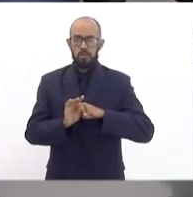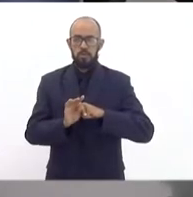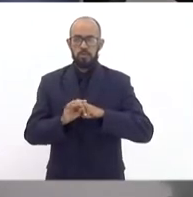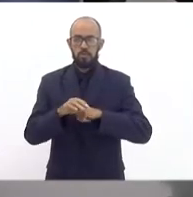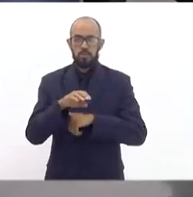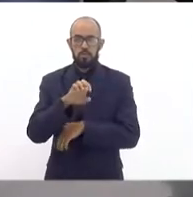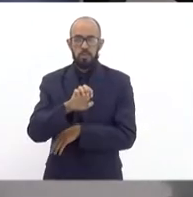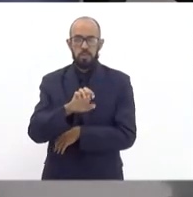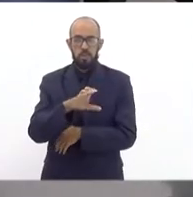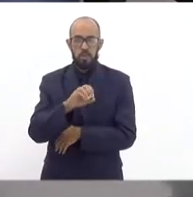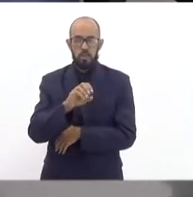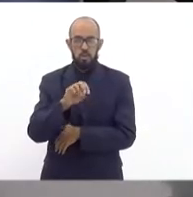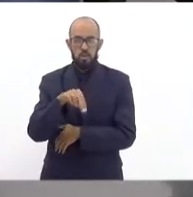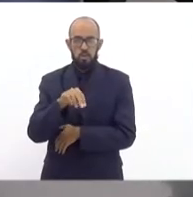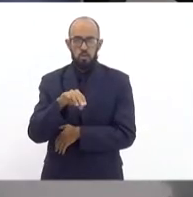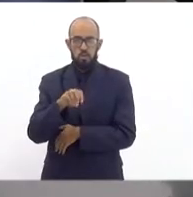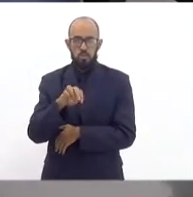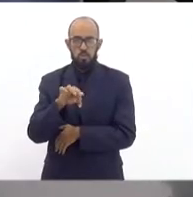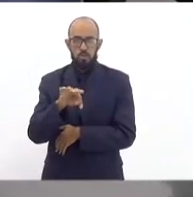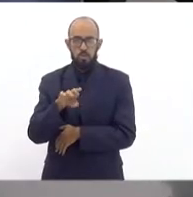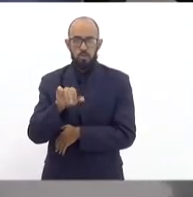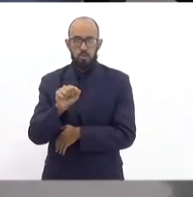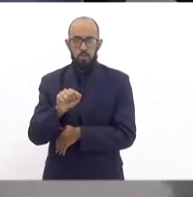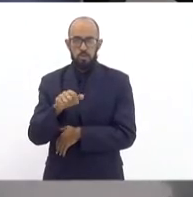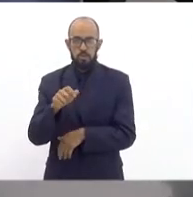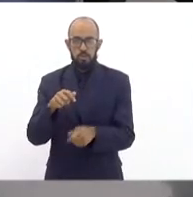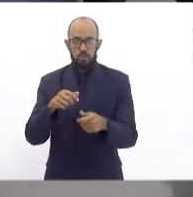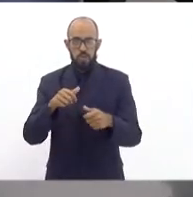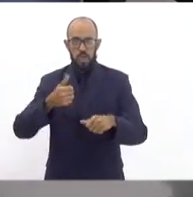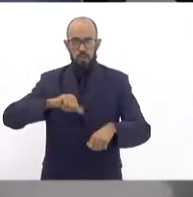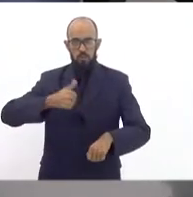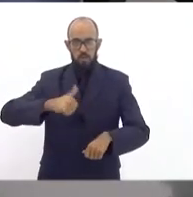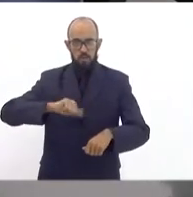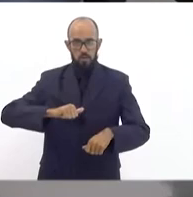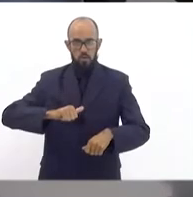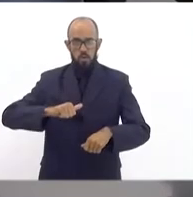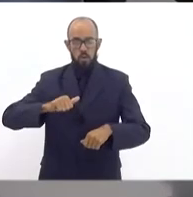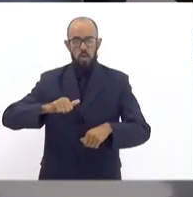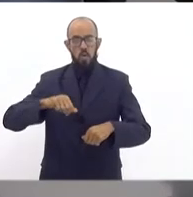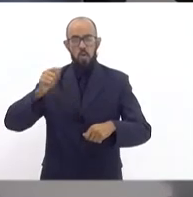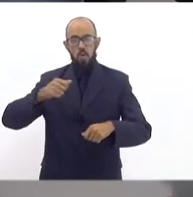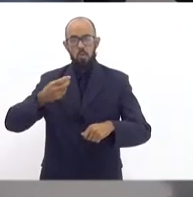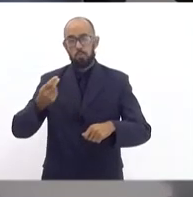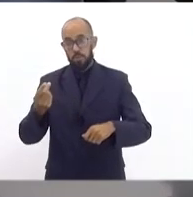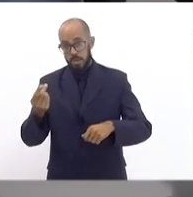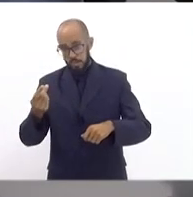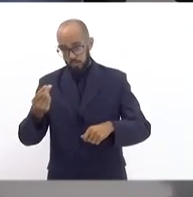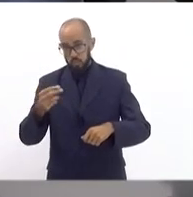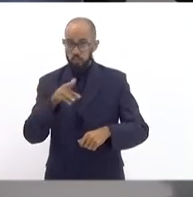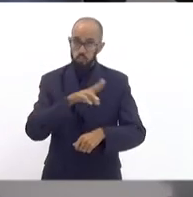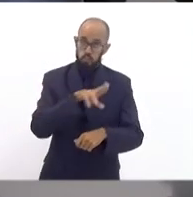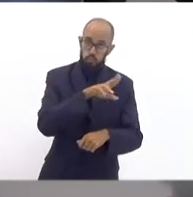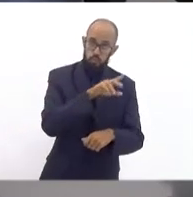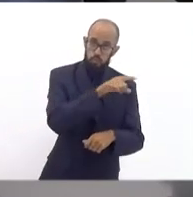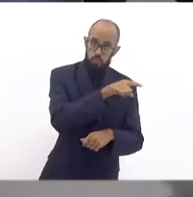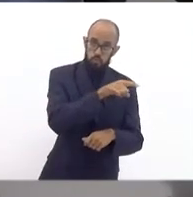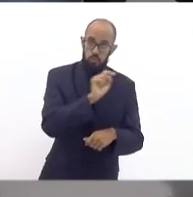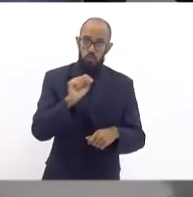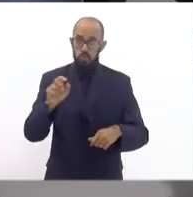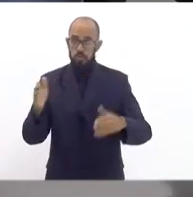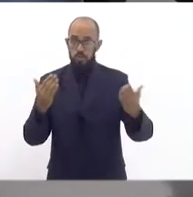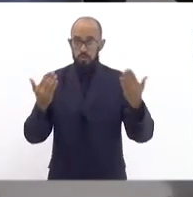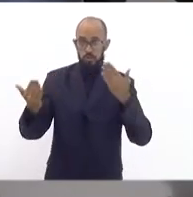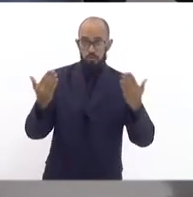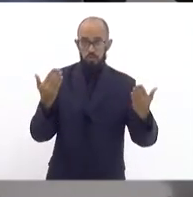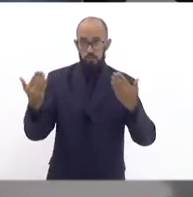e avaliamos a elasticidade preço da demanda com relação à diferença entre a tarifa de R$ 5,90 e de R$